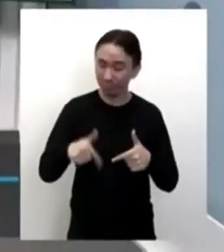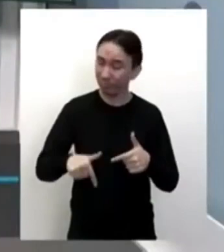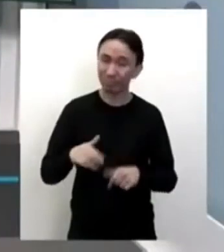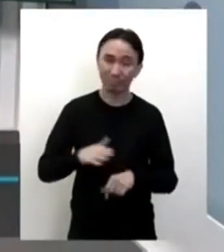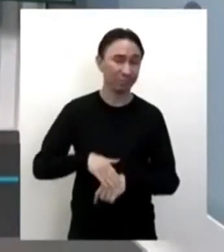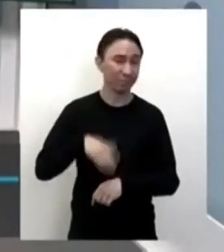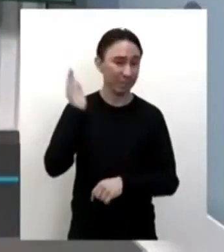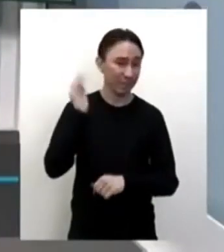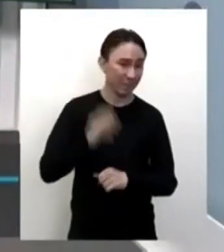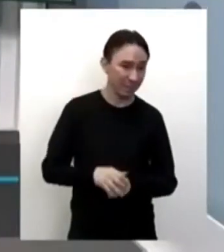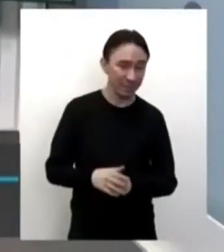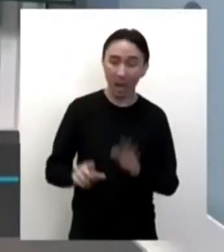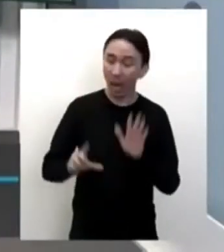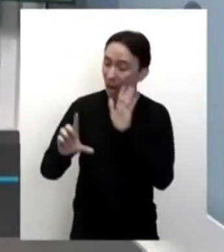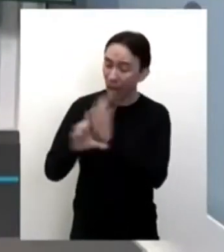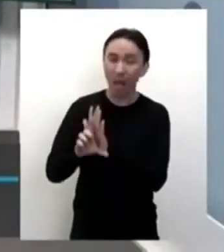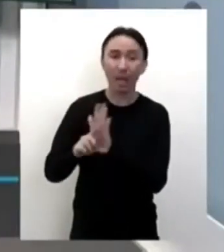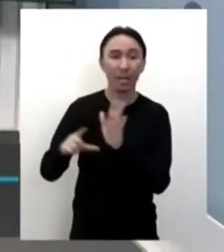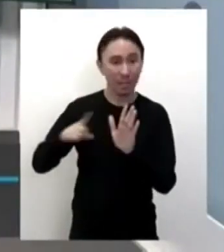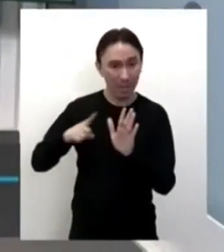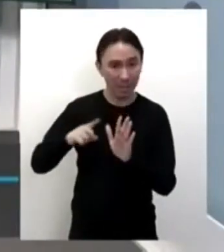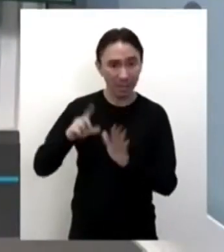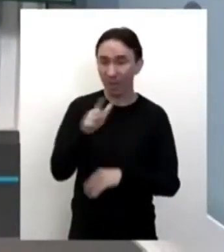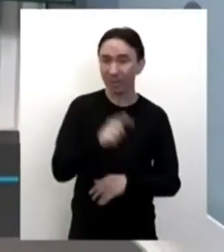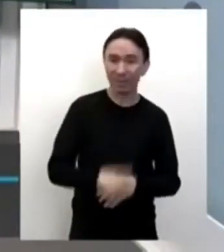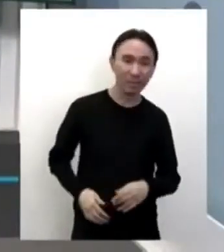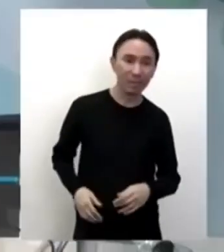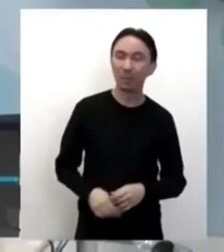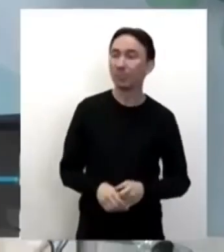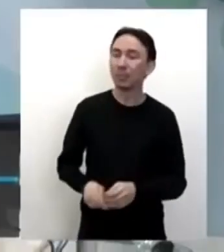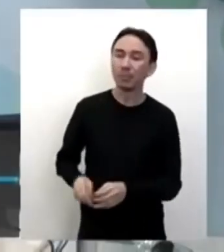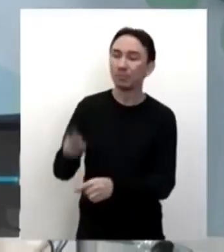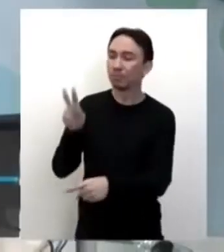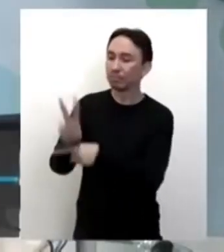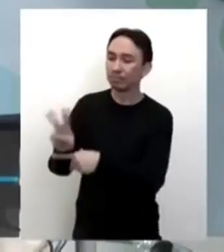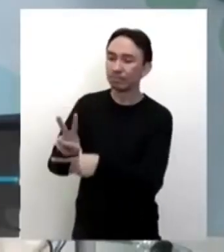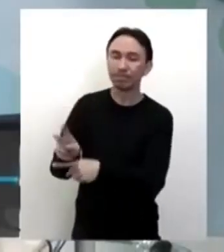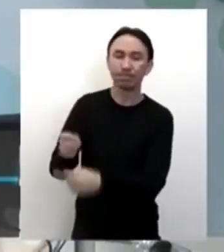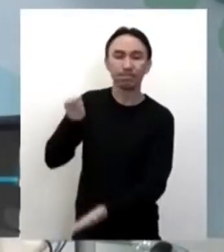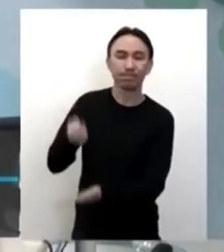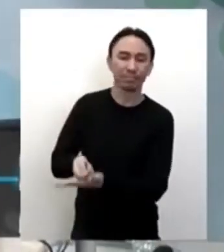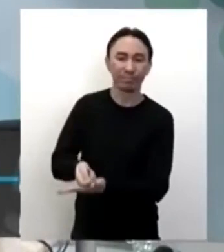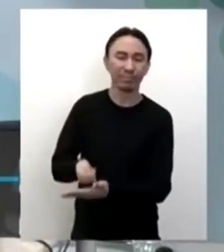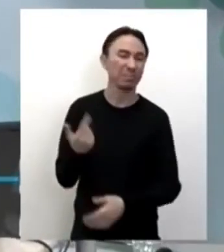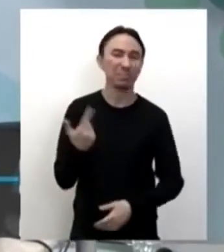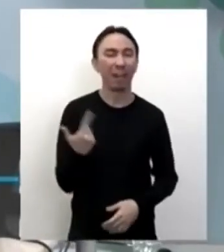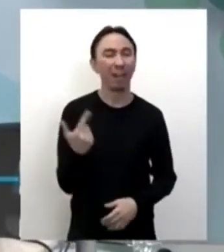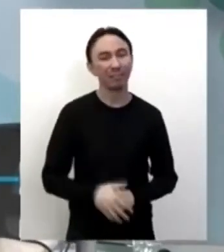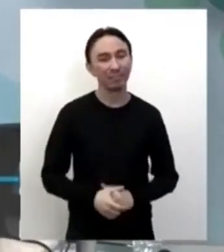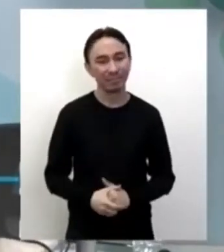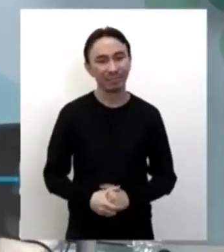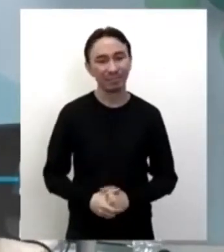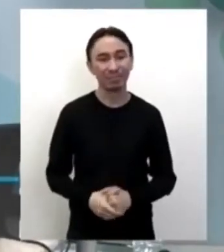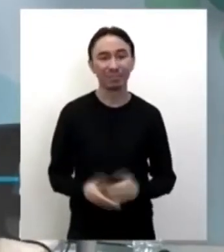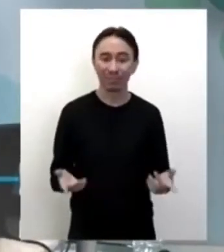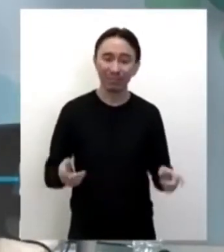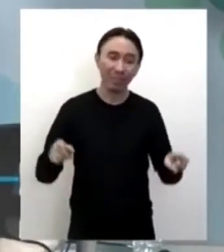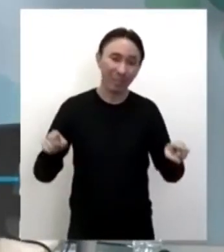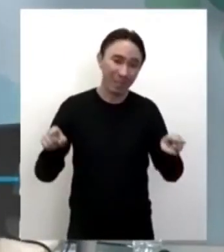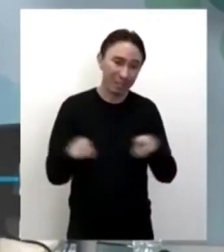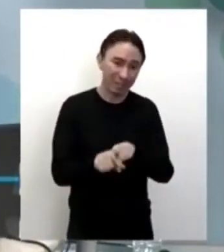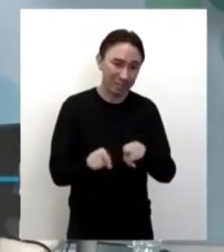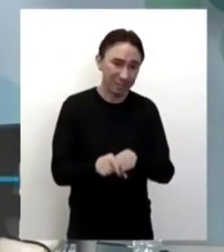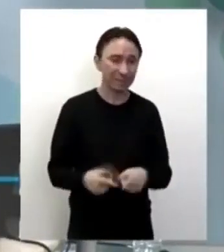isso? Eu concordo, eu acho que esse problema da desigualdade também, ele atrapalha bastante essa questão